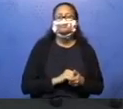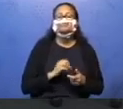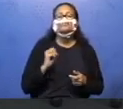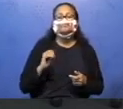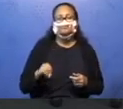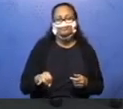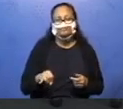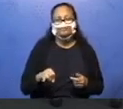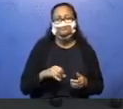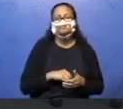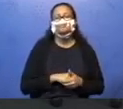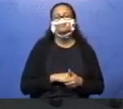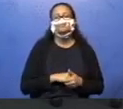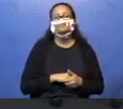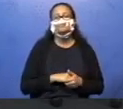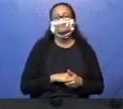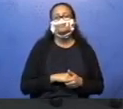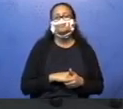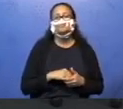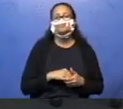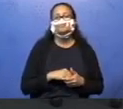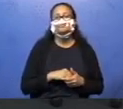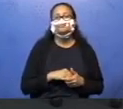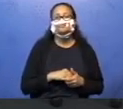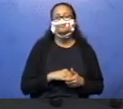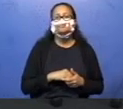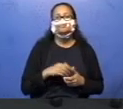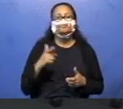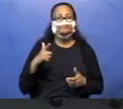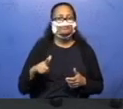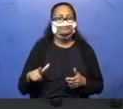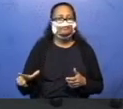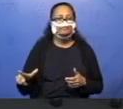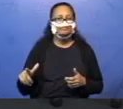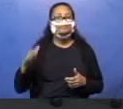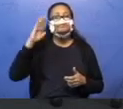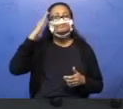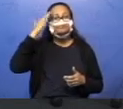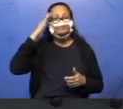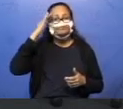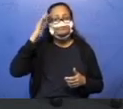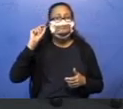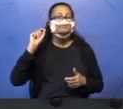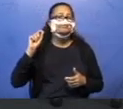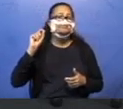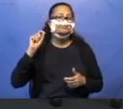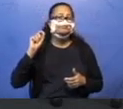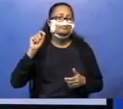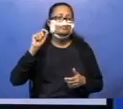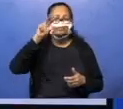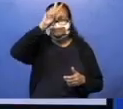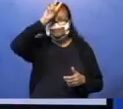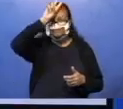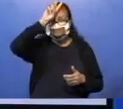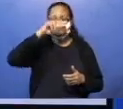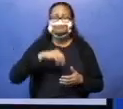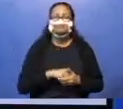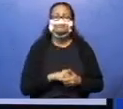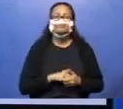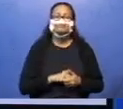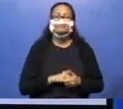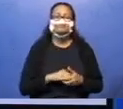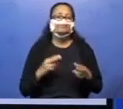Sim, só que agora a gente não vai parar aqui. Vamos continuar para a gente entender quem são esses agentes.